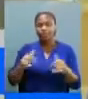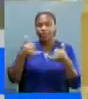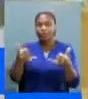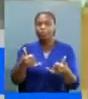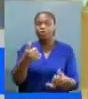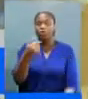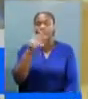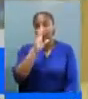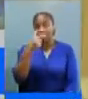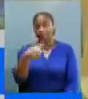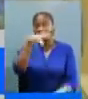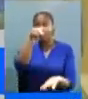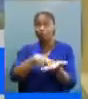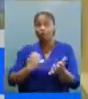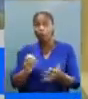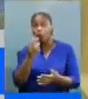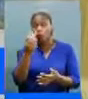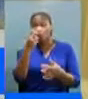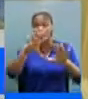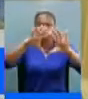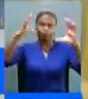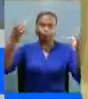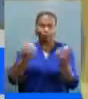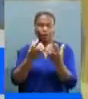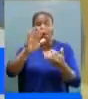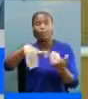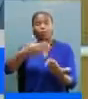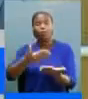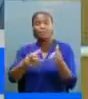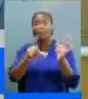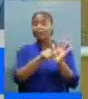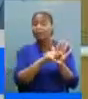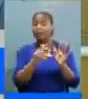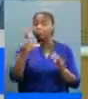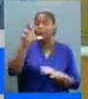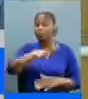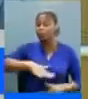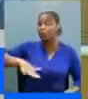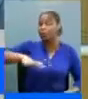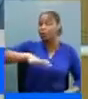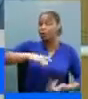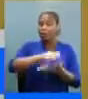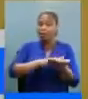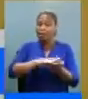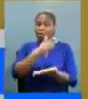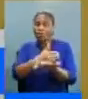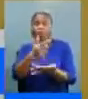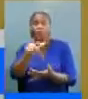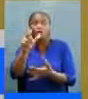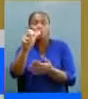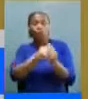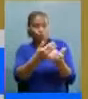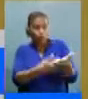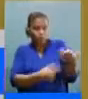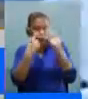Depois de se ter aprovado em outubro, na Generalidade, a proposta de lei sobre a regionalização, baseada apenas no